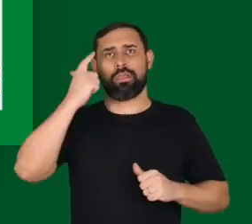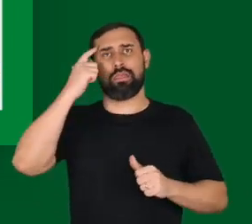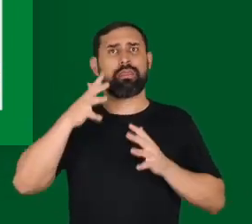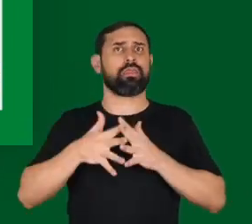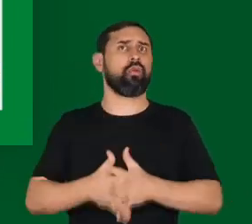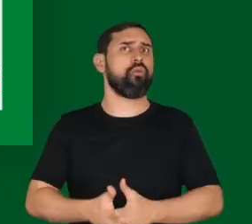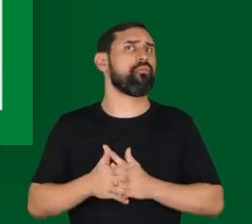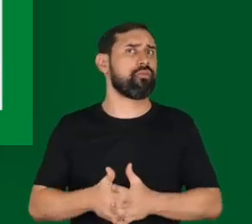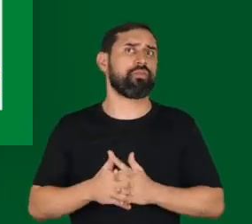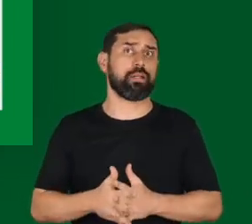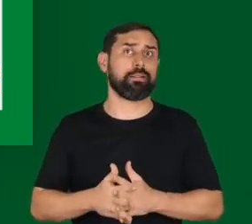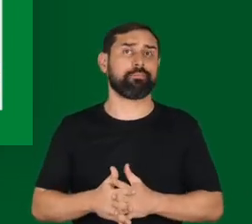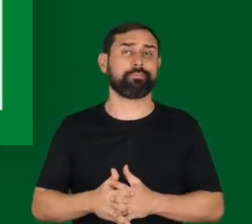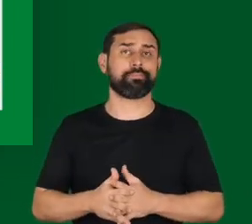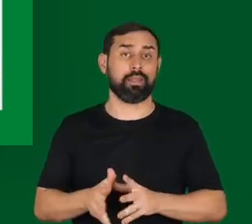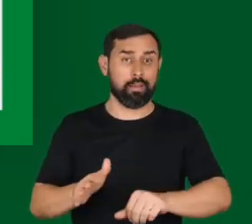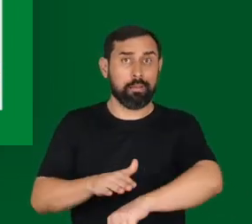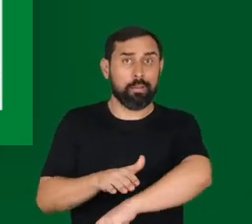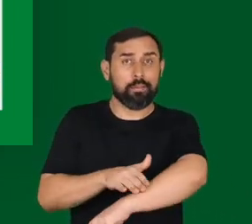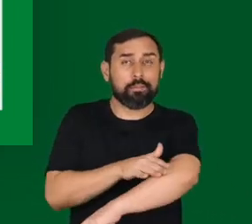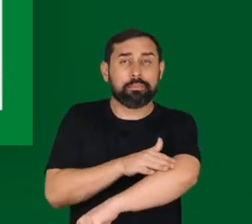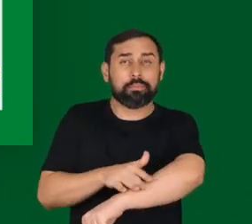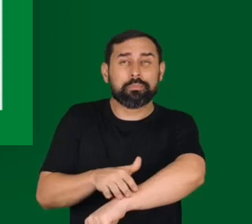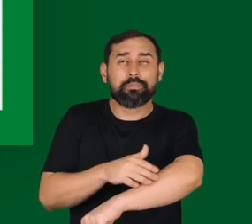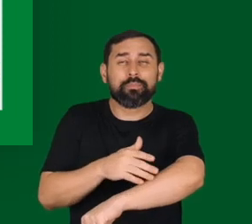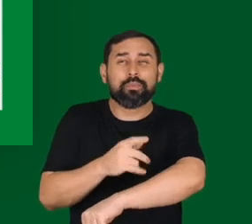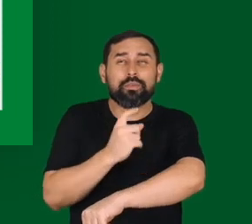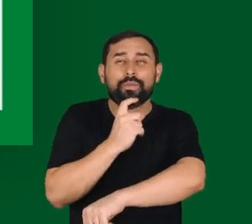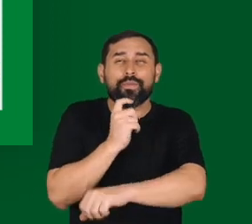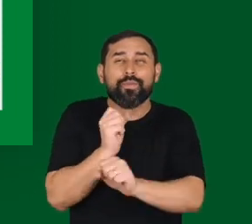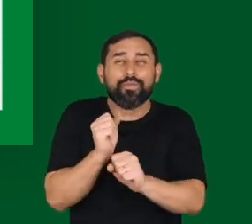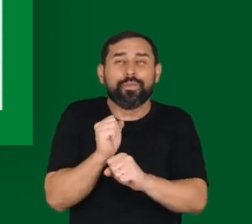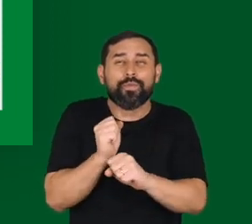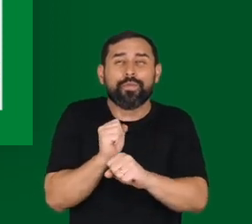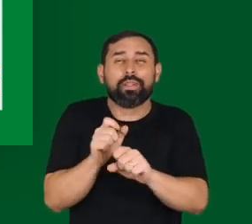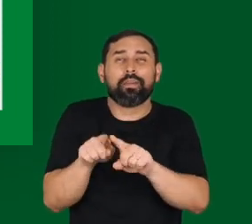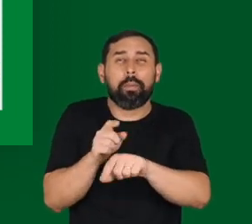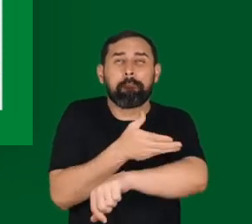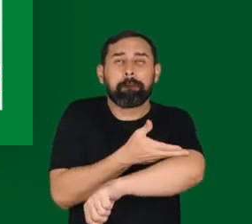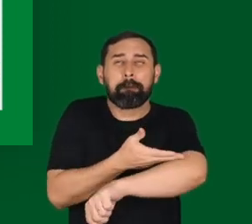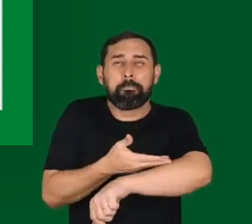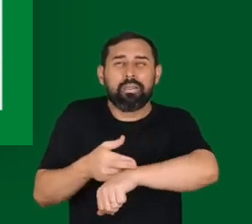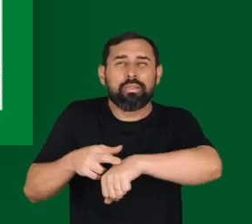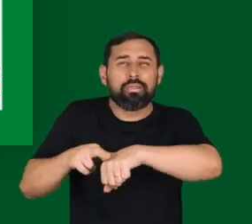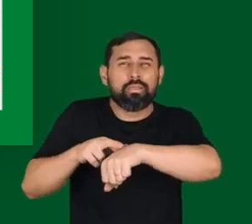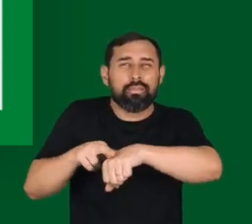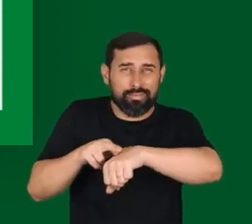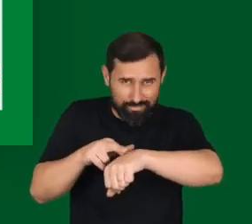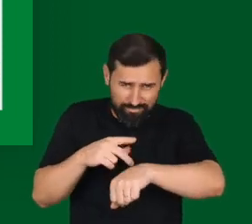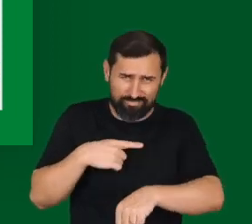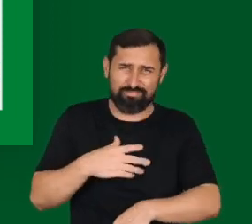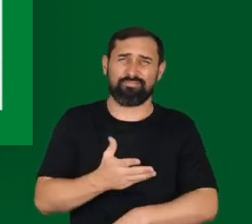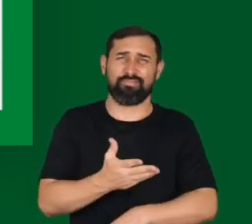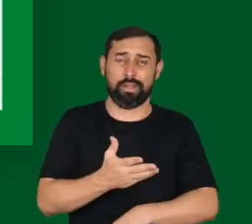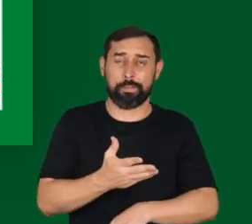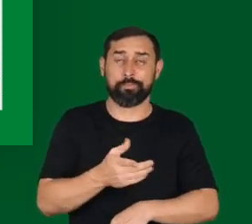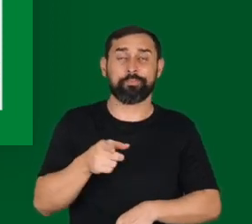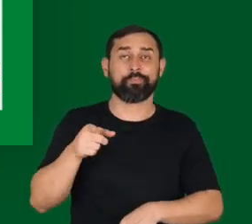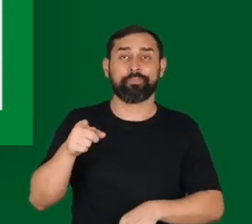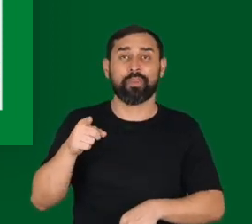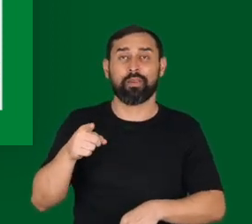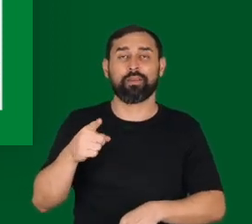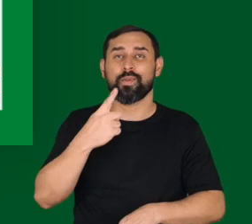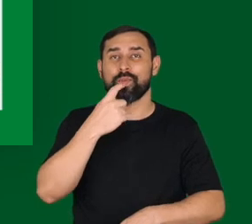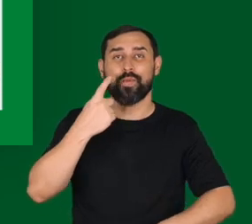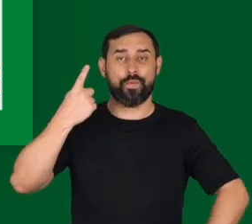estar irritada, ansiosa, confusa. A pele ela vai estar fria, mosqueada, que é aquela pele